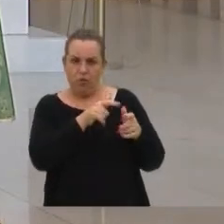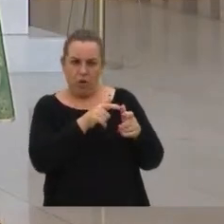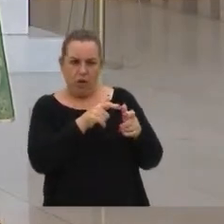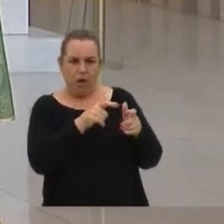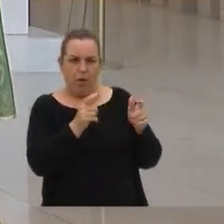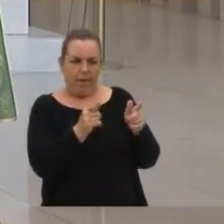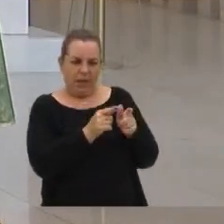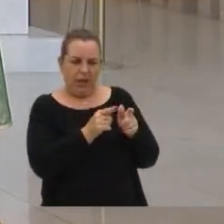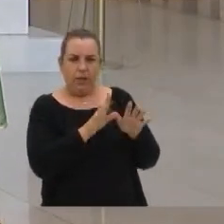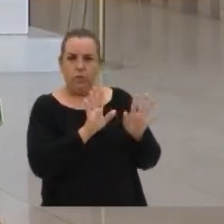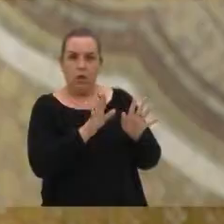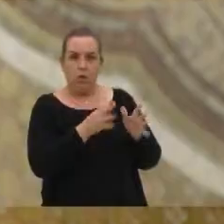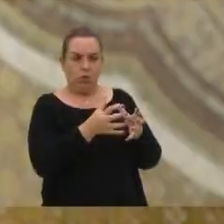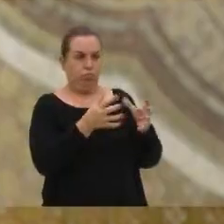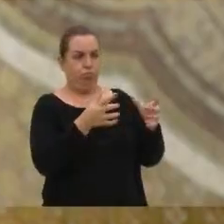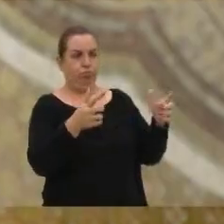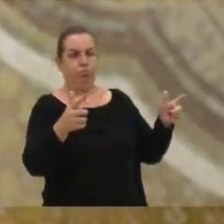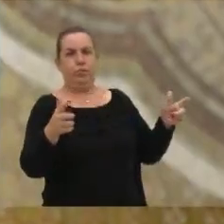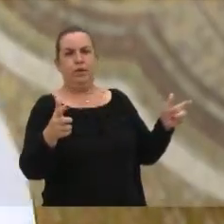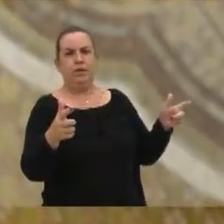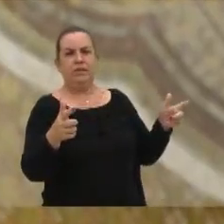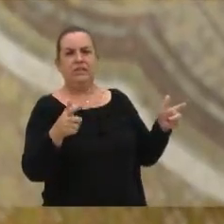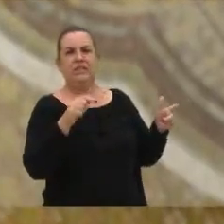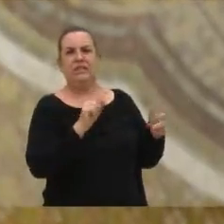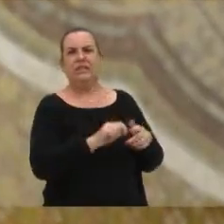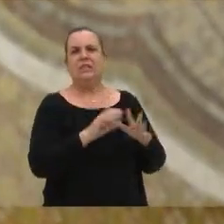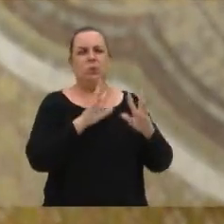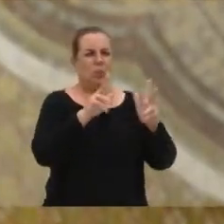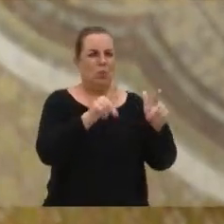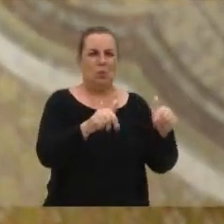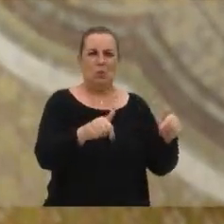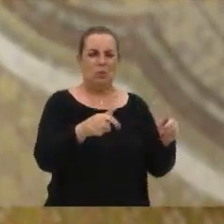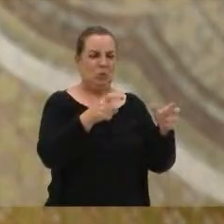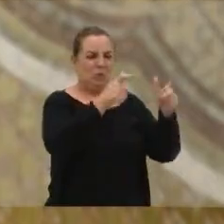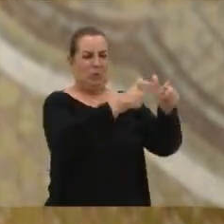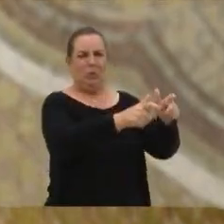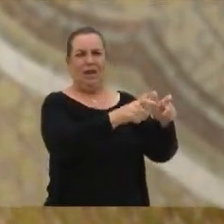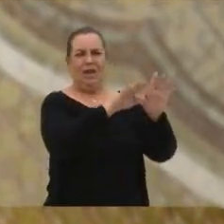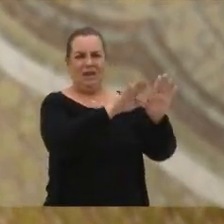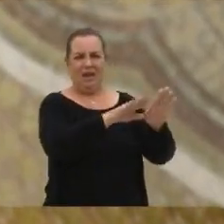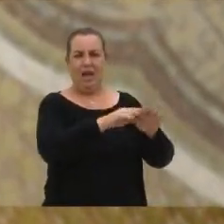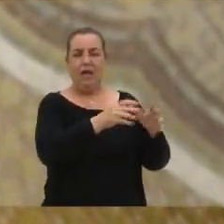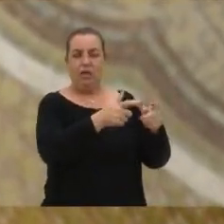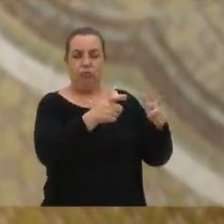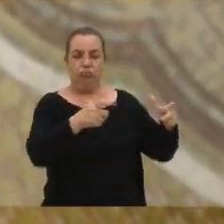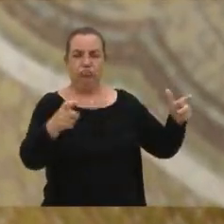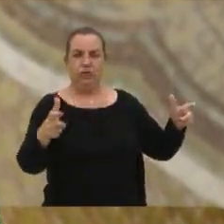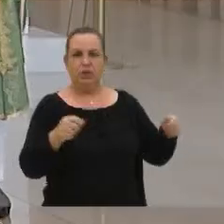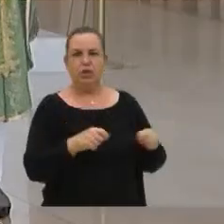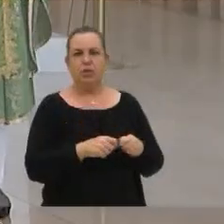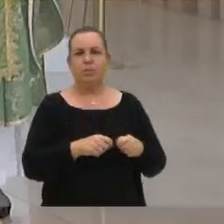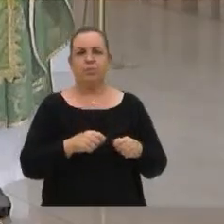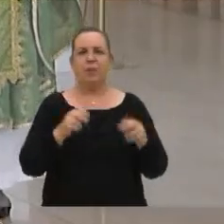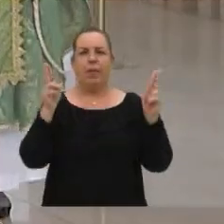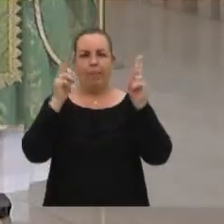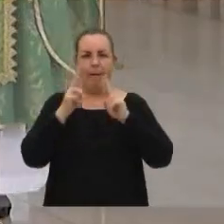dominava todo o Oriente, toda a Ásia praticamente. Era o grande